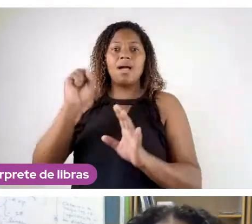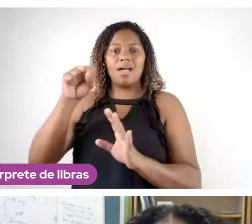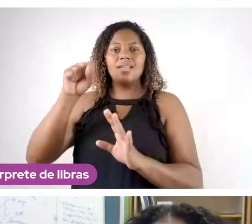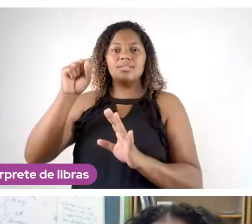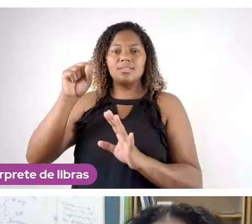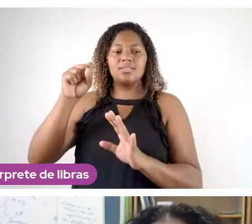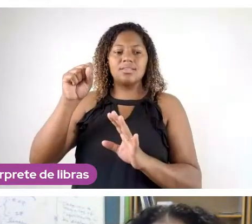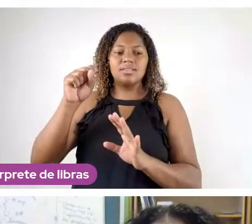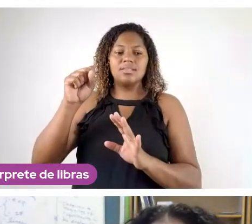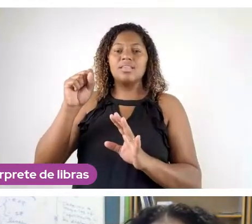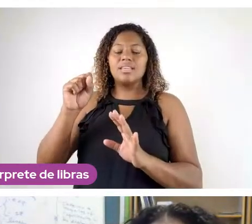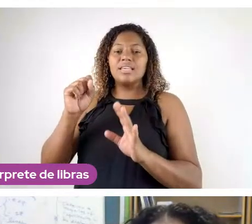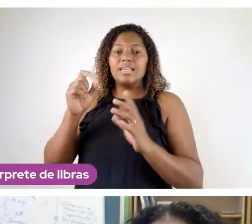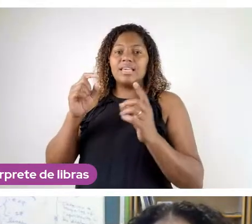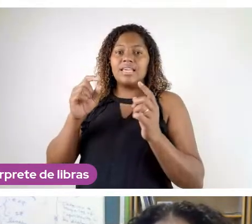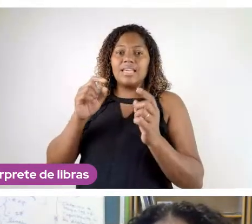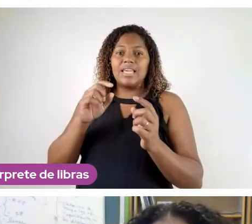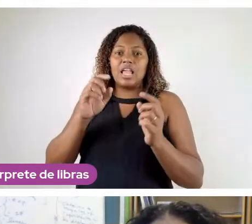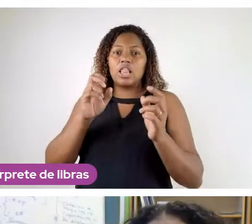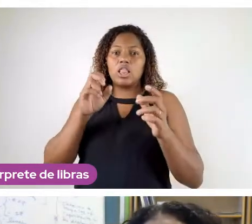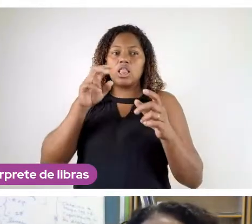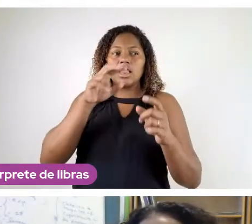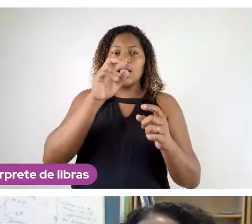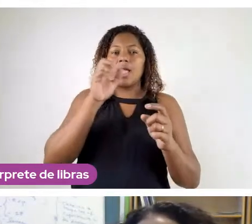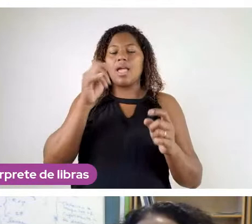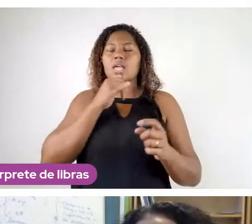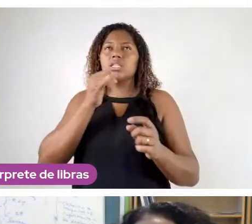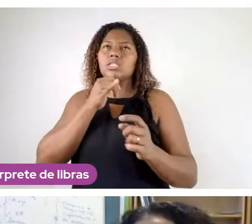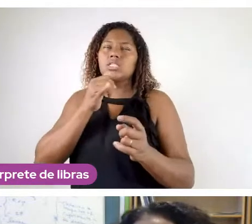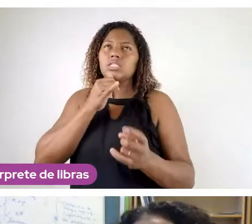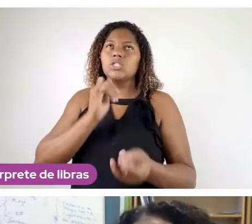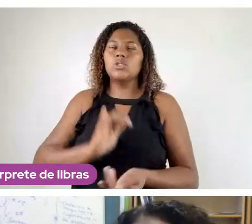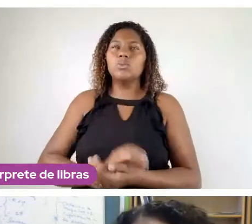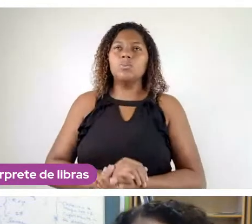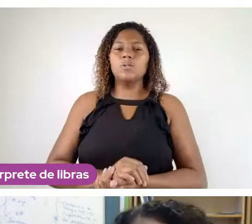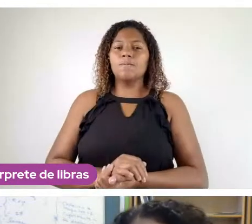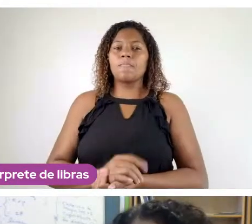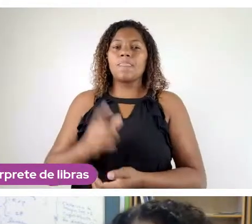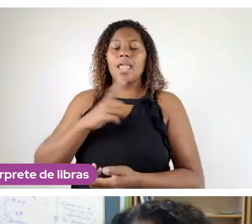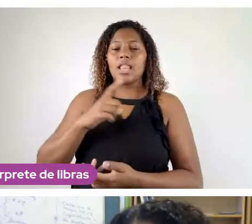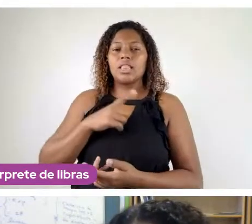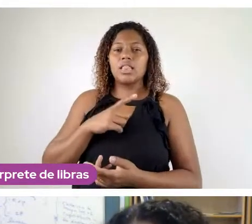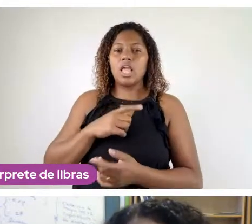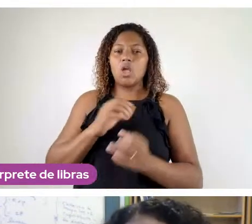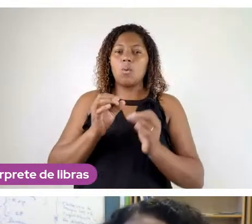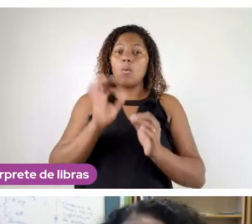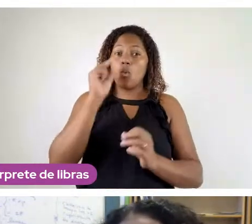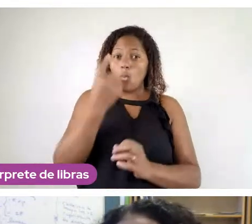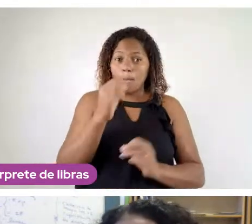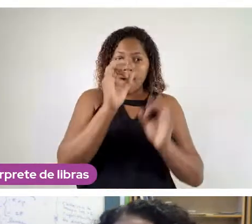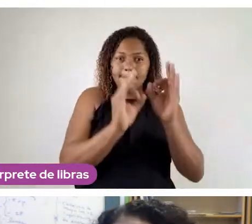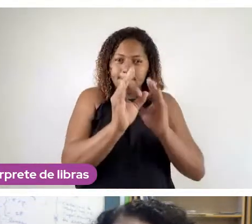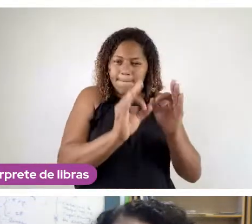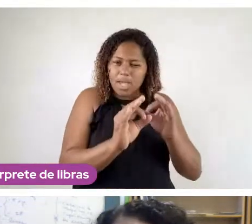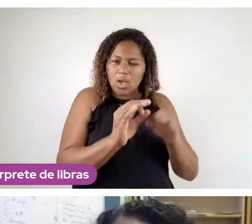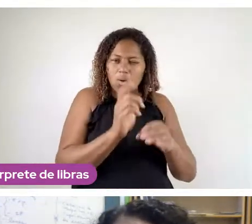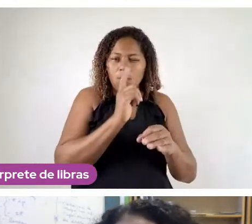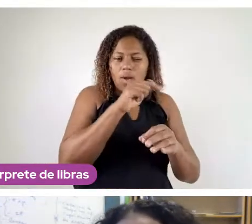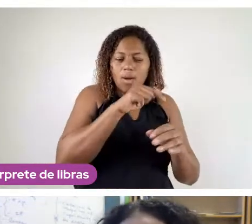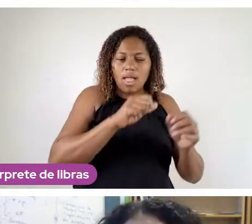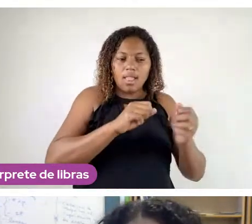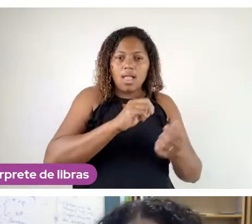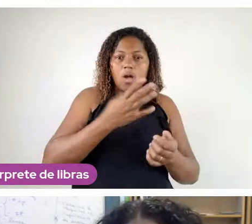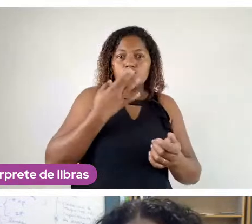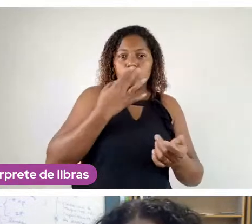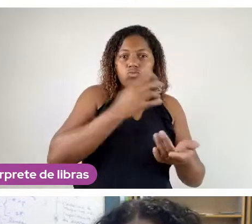As toxinas, como os, por exemplo, tem uma microalga que formou